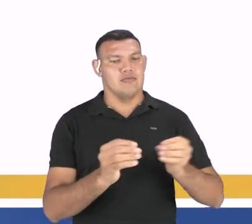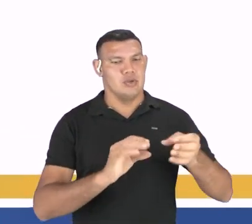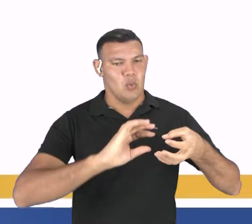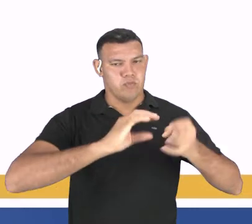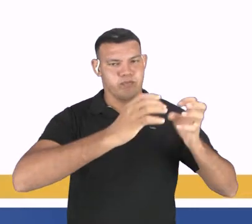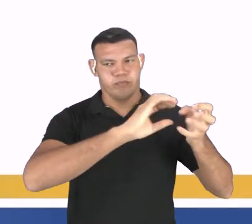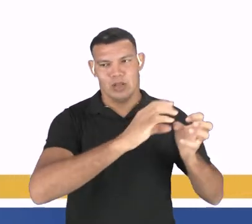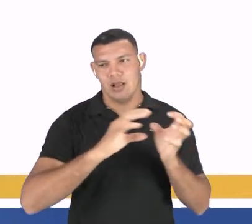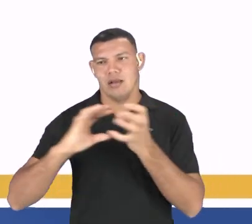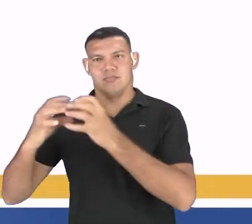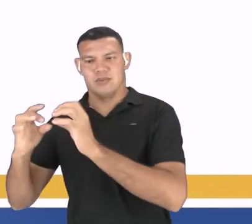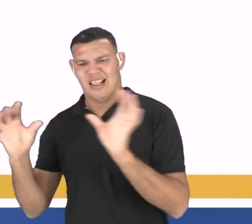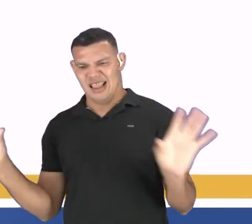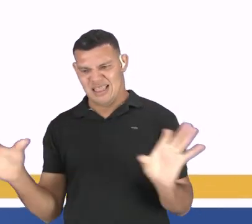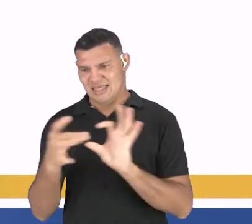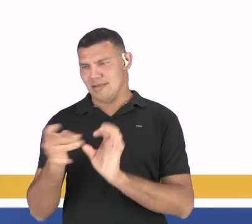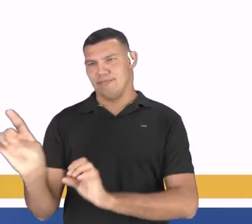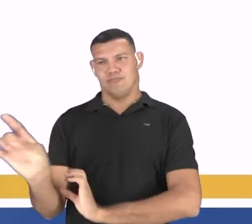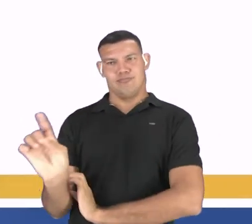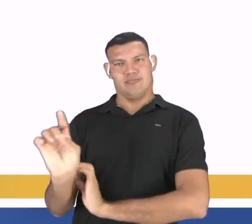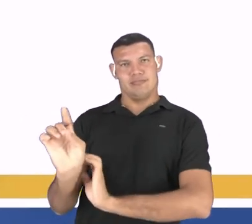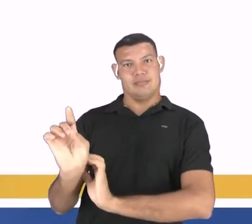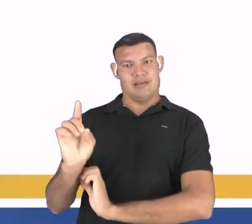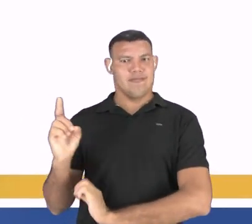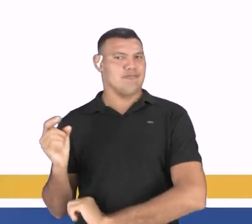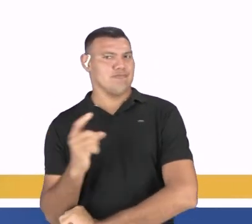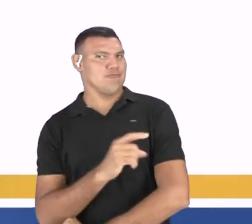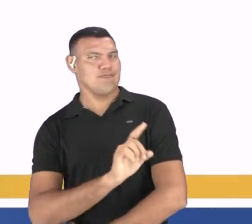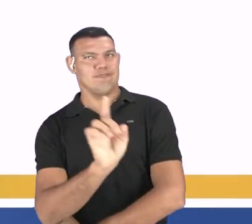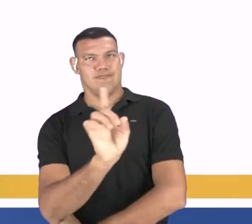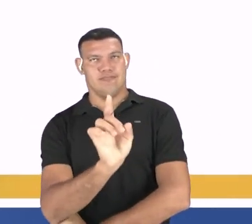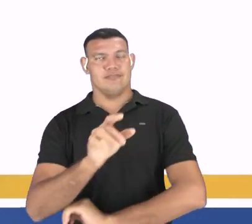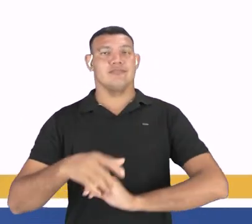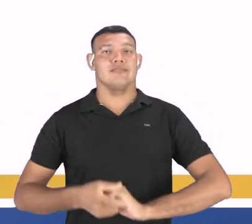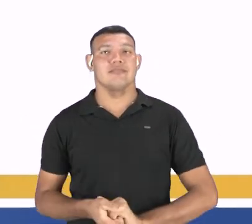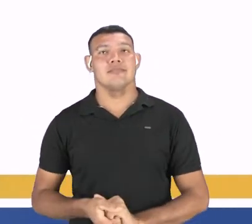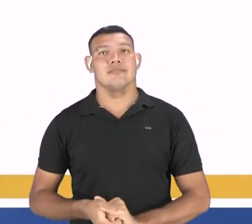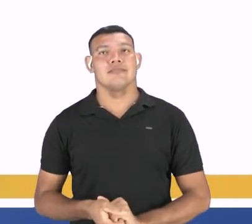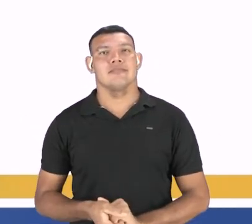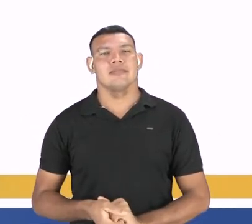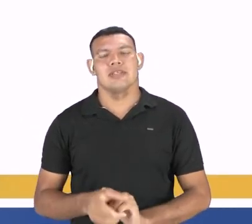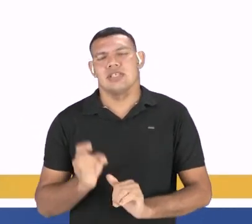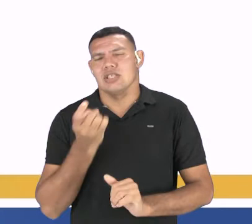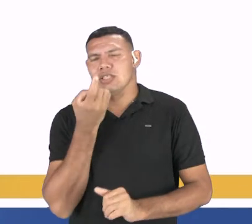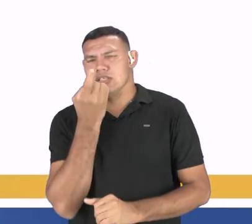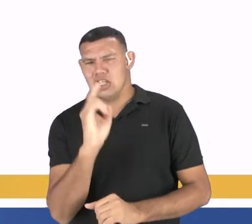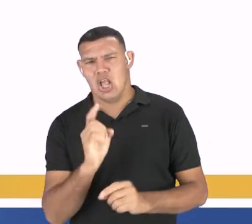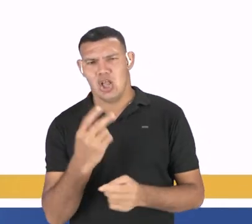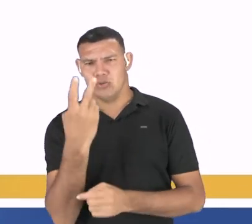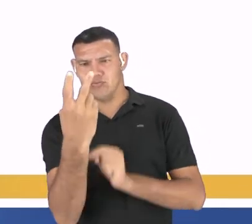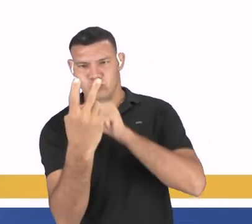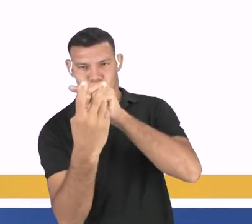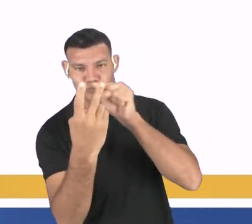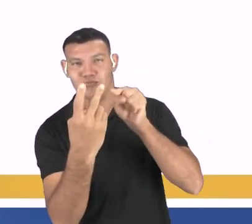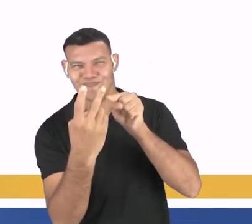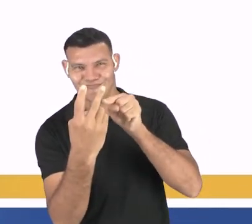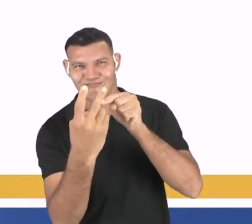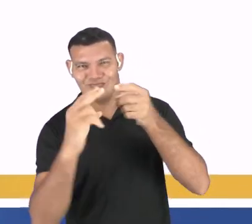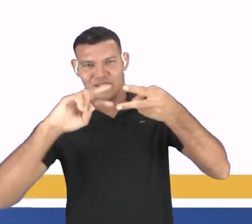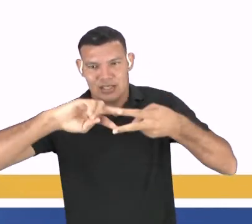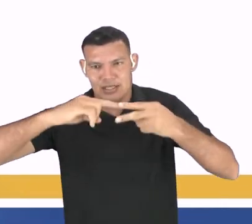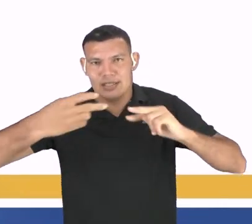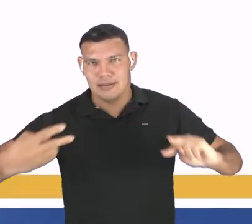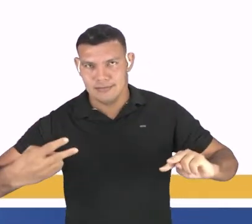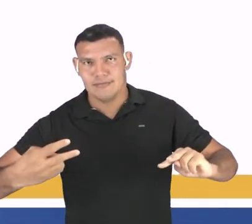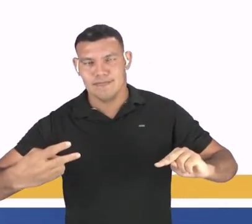ou seja ele não tem nenhuma ligação com o DNA da bactéria tá é o como Sabatina tivesse 12 vem mesmo então